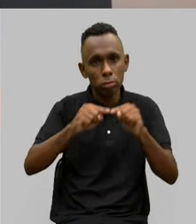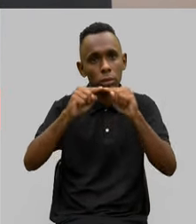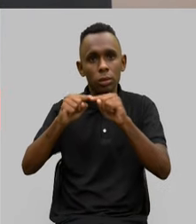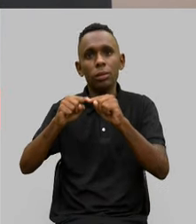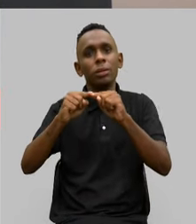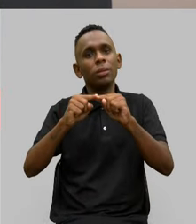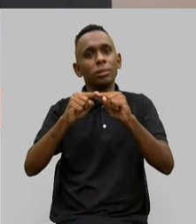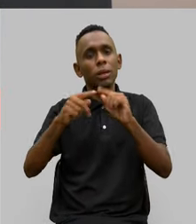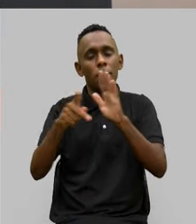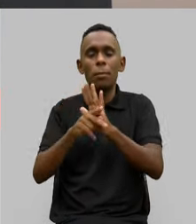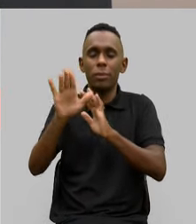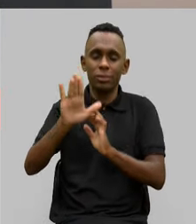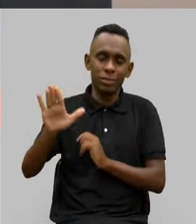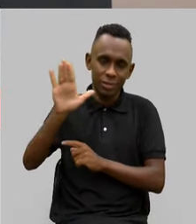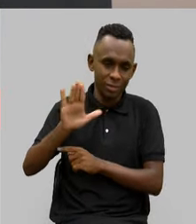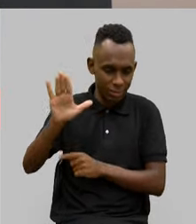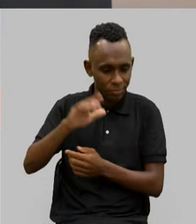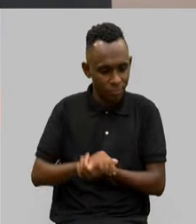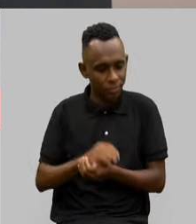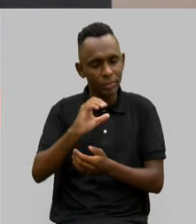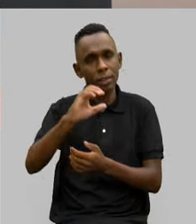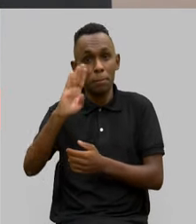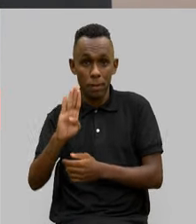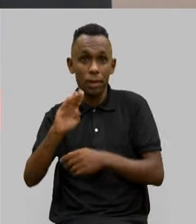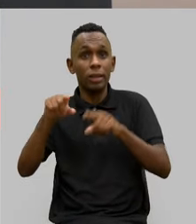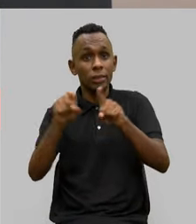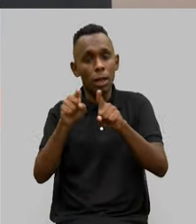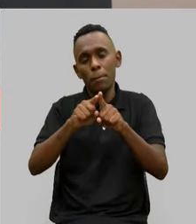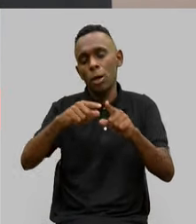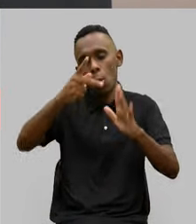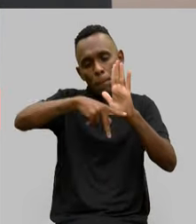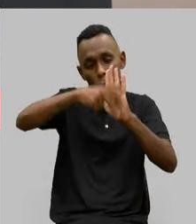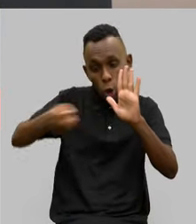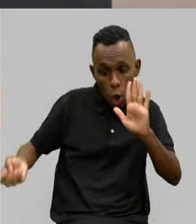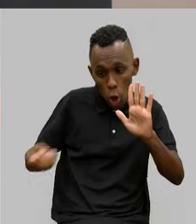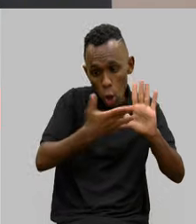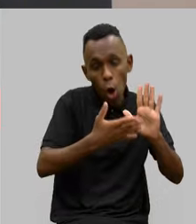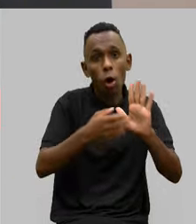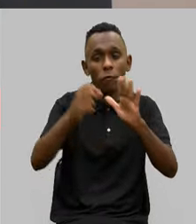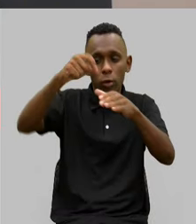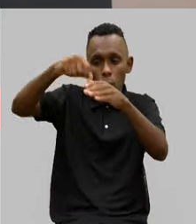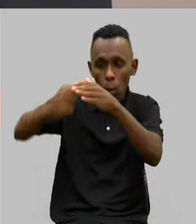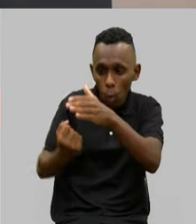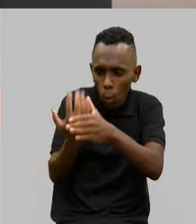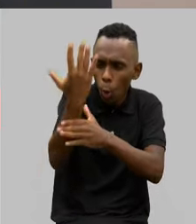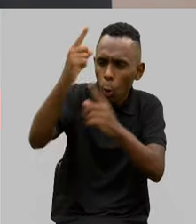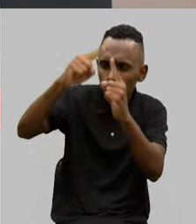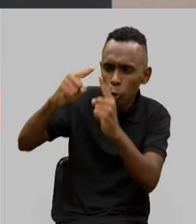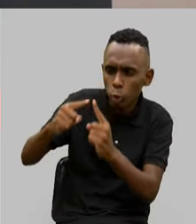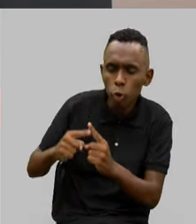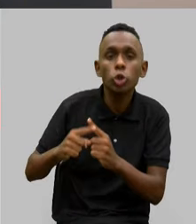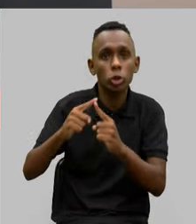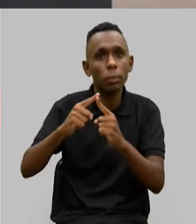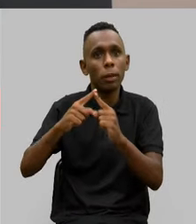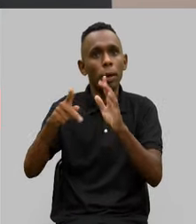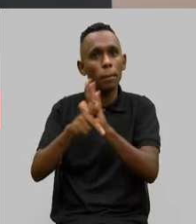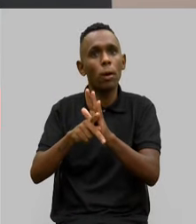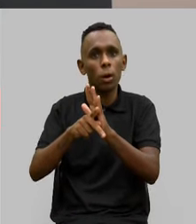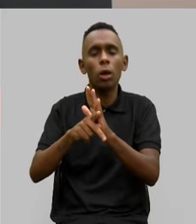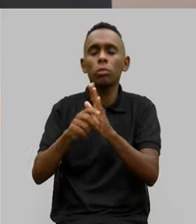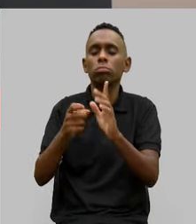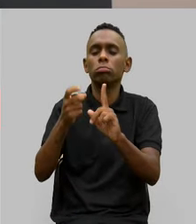canabinoides desenvolve projetos de inovação do cultivo de espécies no modelo invitro para